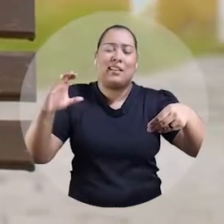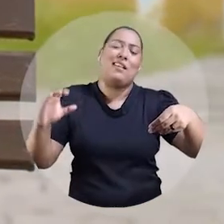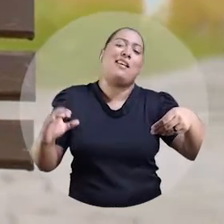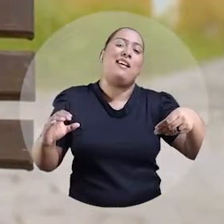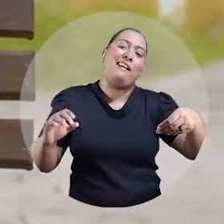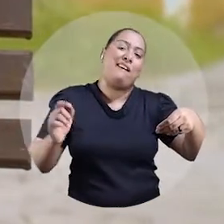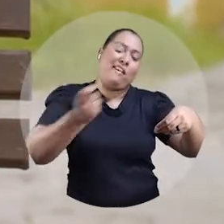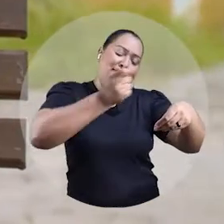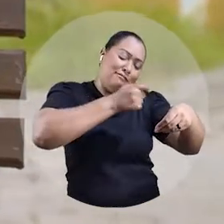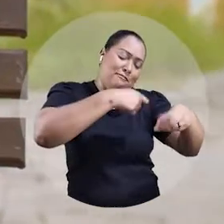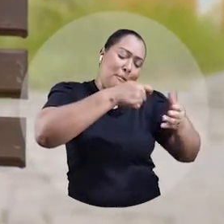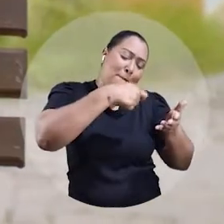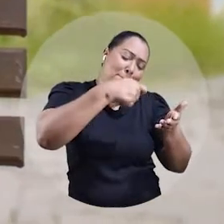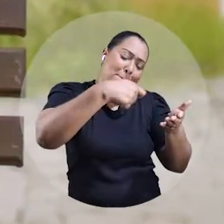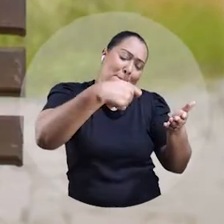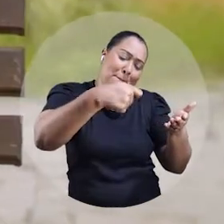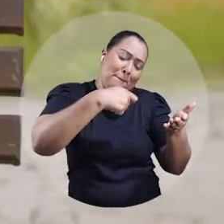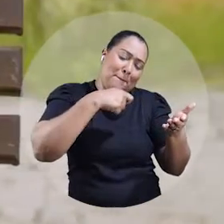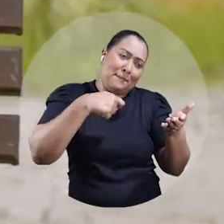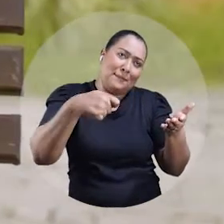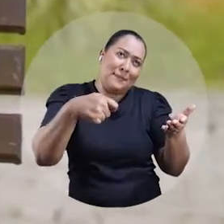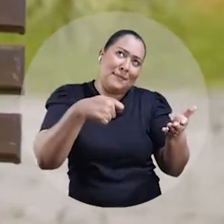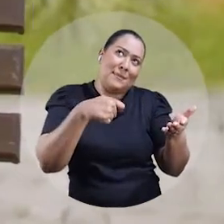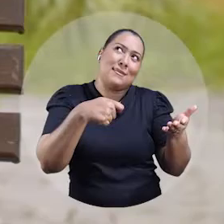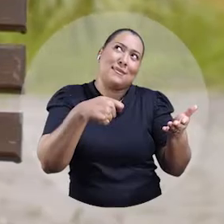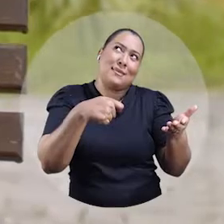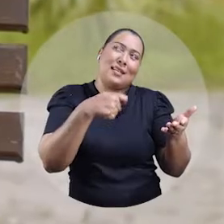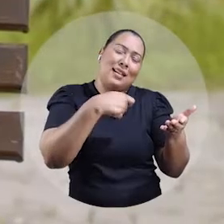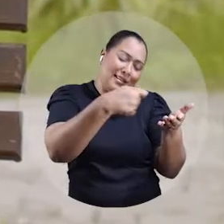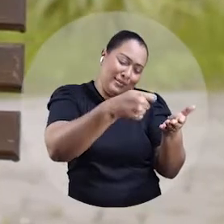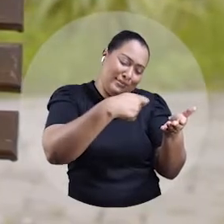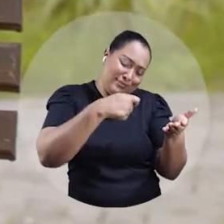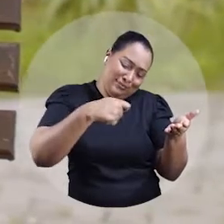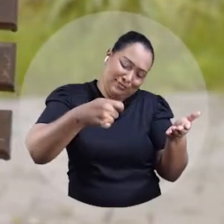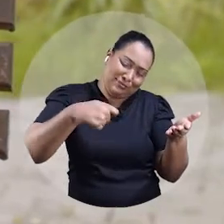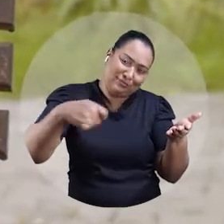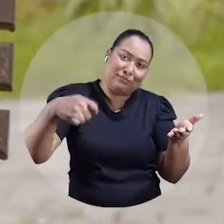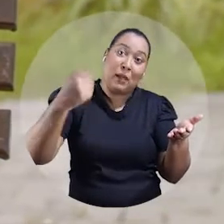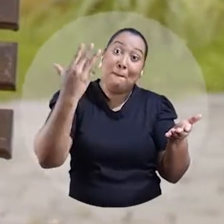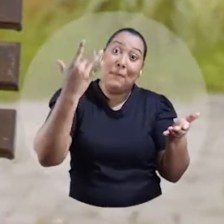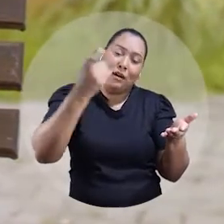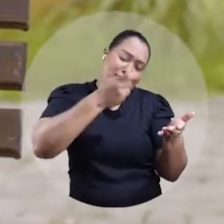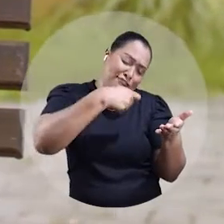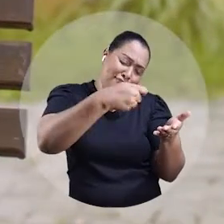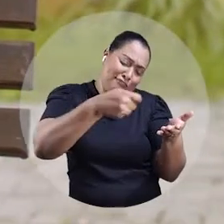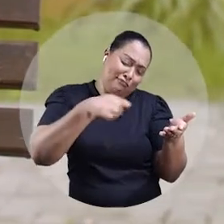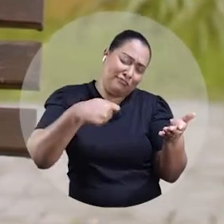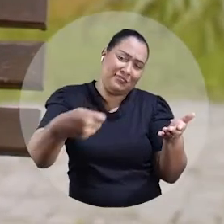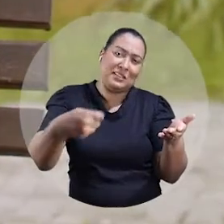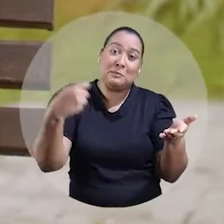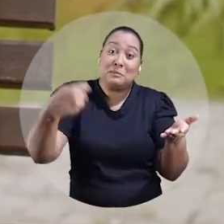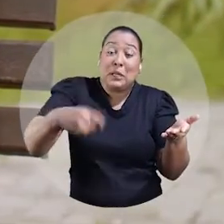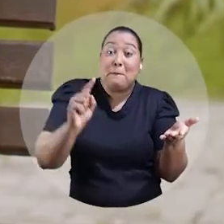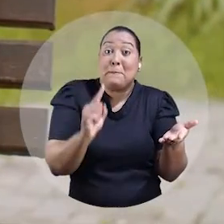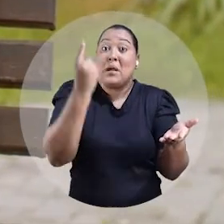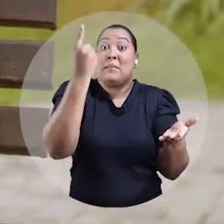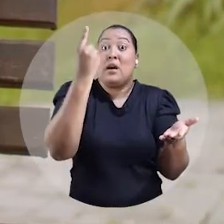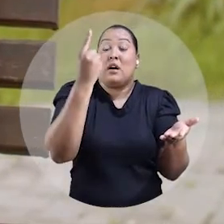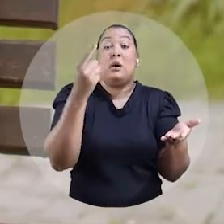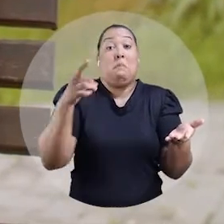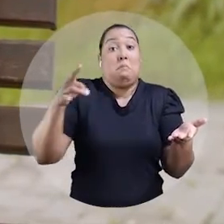Então, primeiro, eu preciso escrever no manuscrito, tá? Só